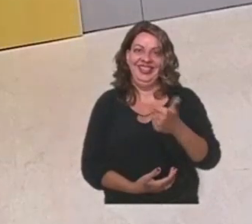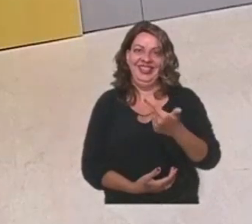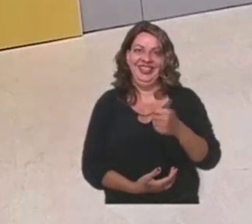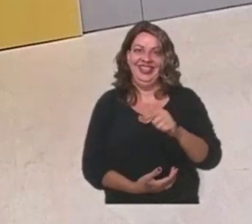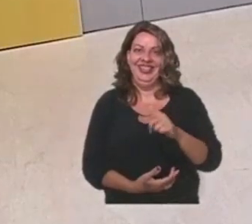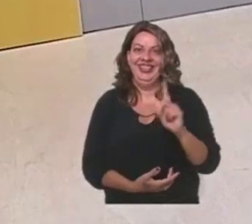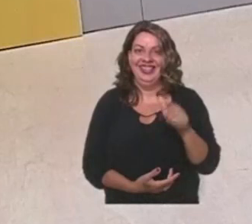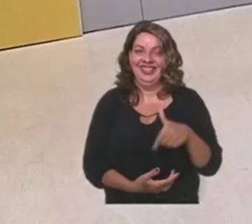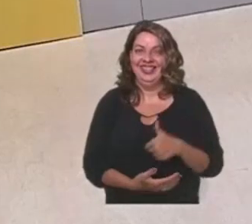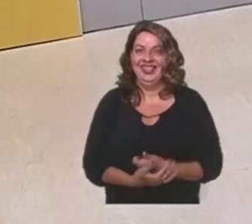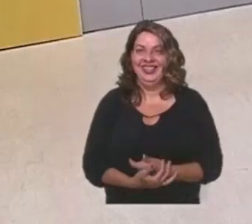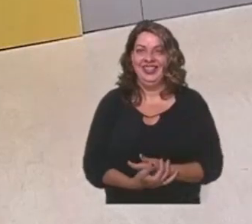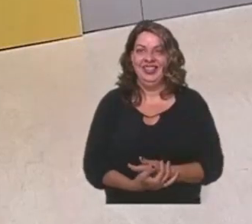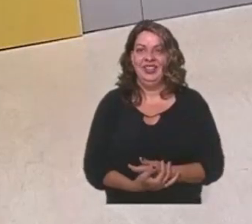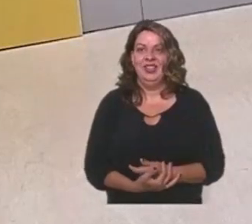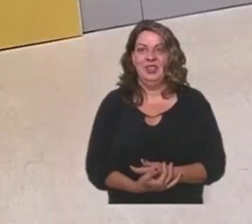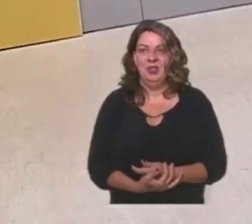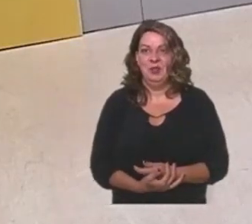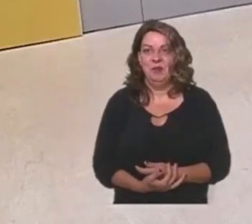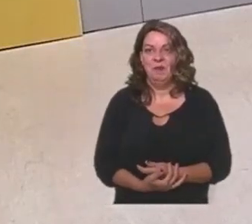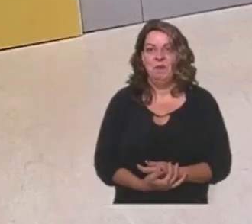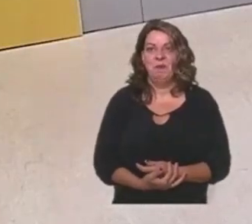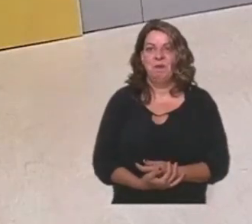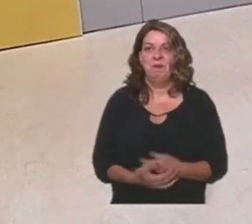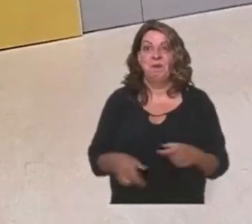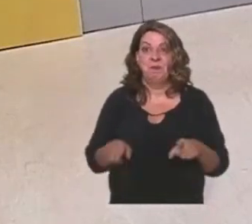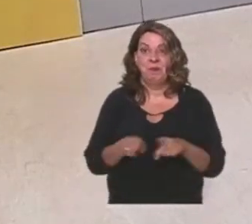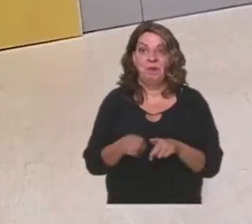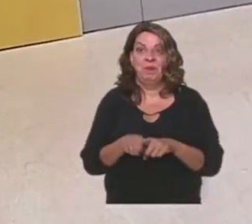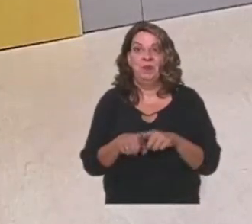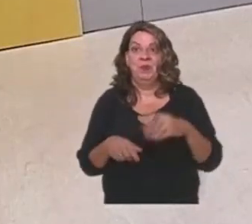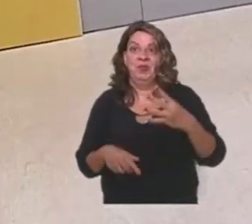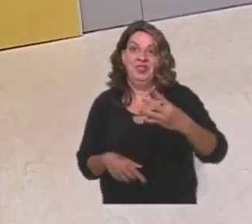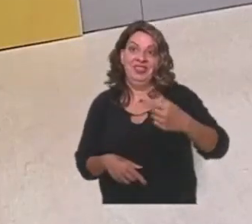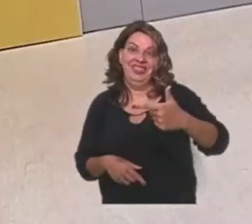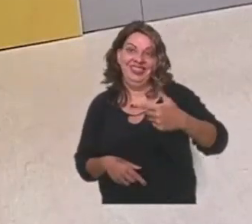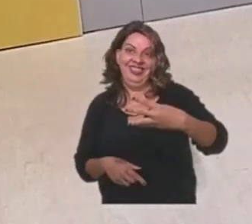27 subiu, saiu 27. Saiu também a número